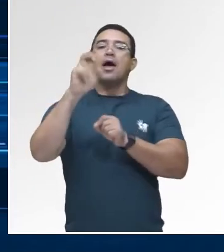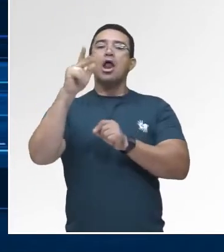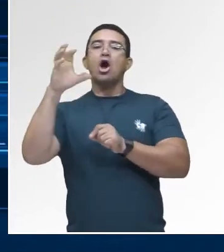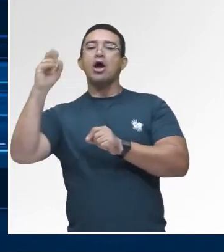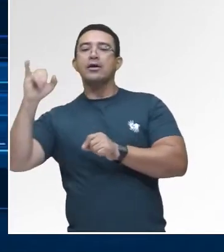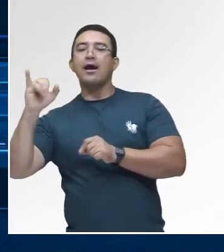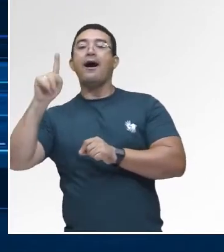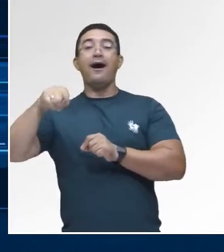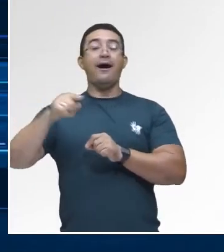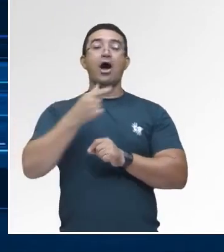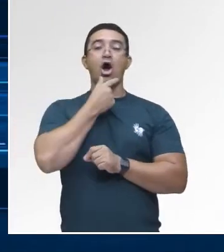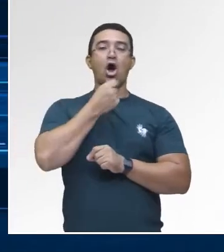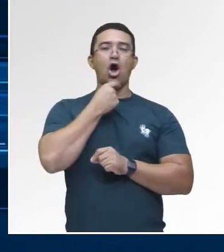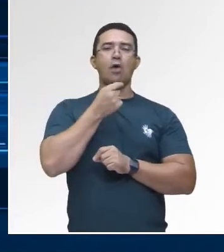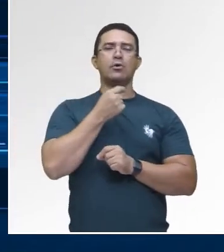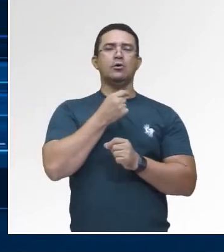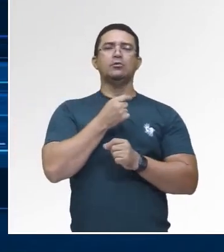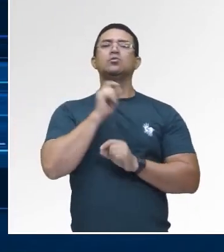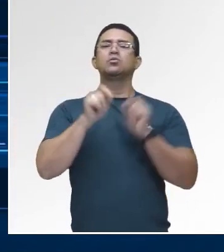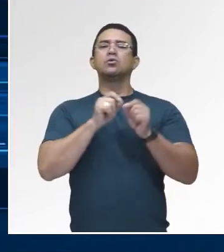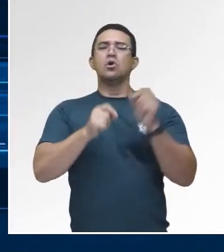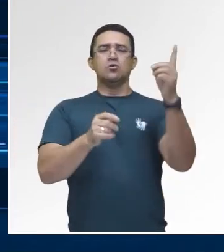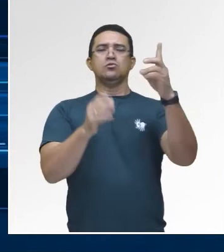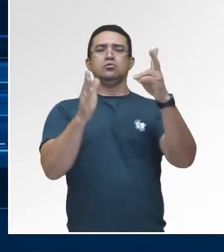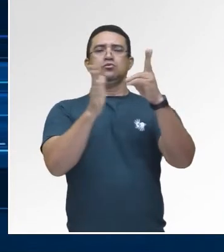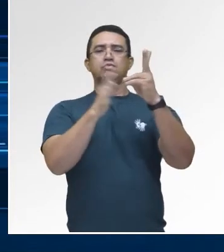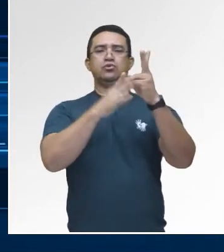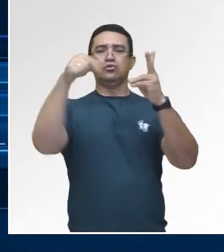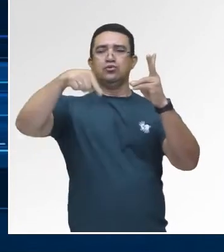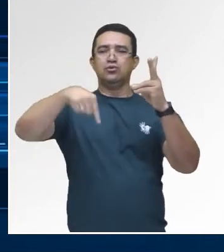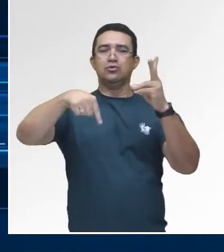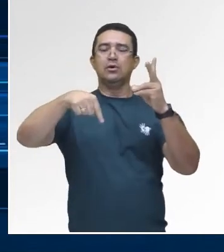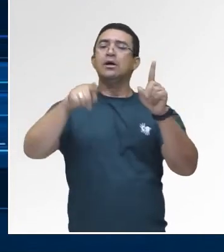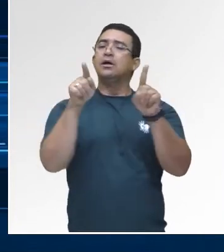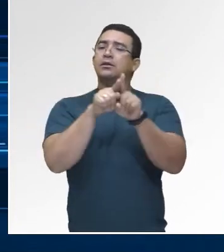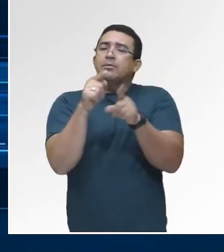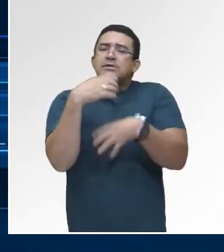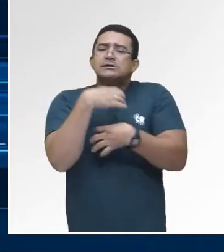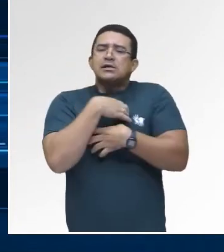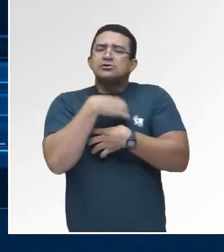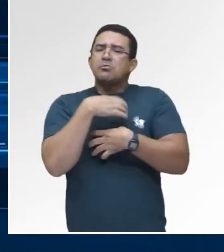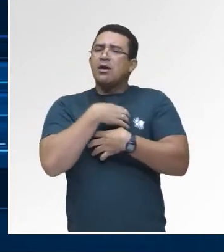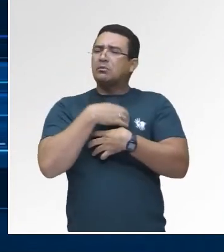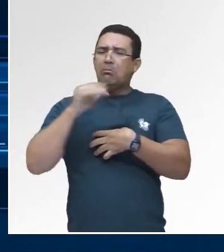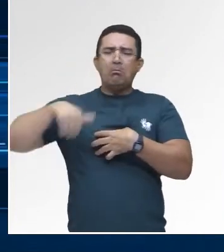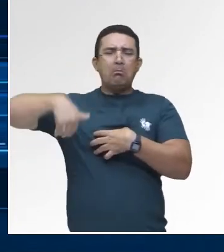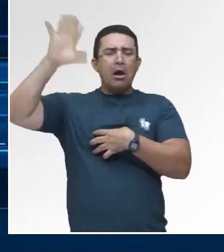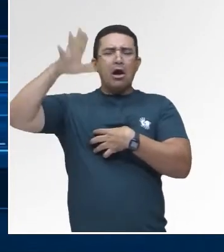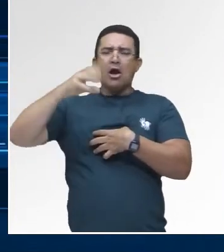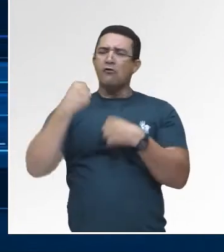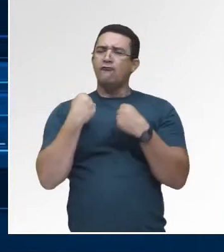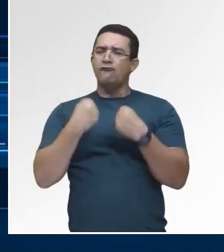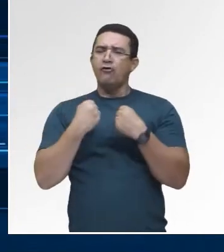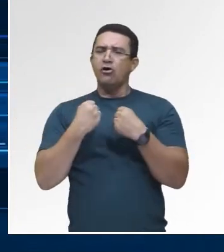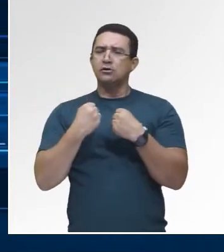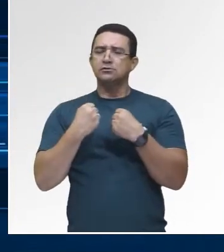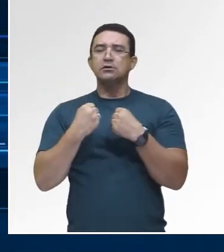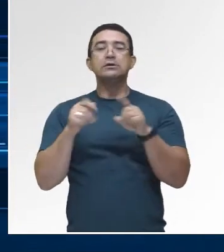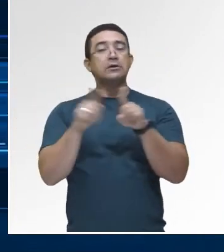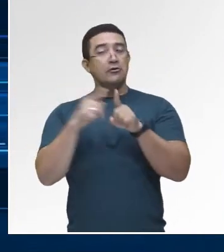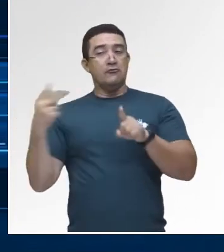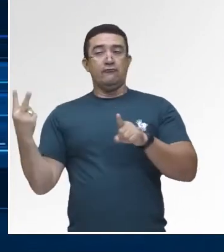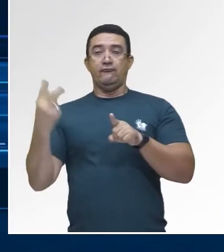isso. Sentimentalismo exagerado também tem no romantismo. Supervalorização